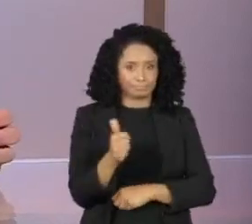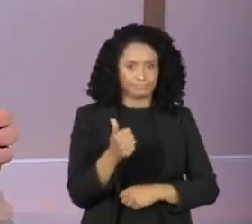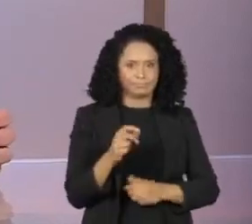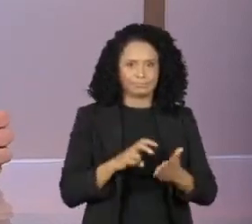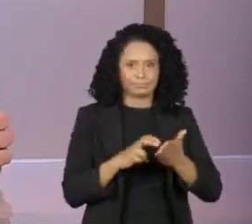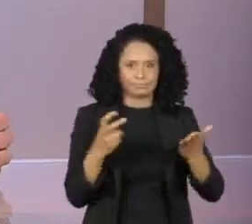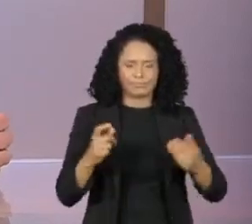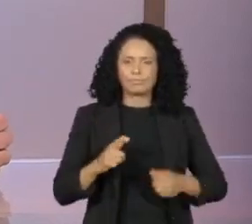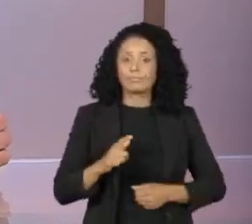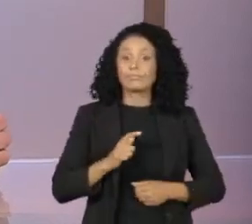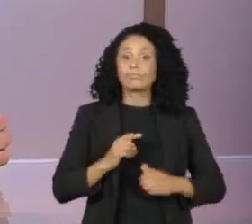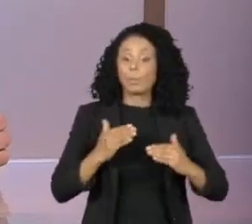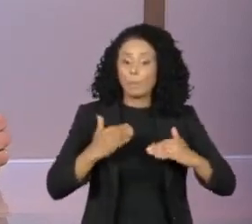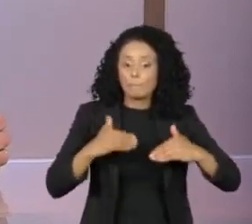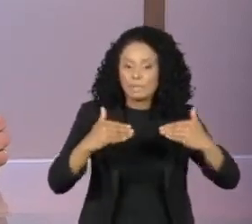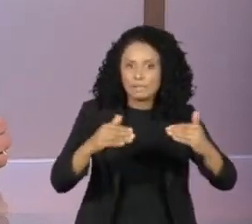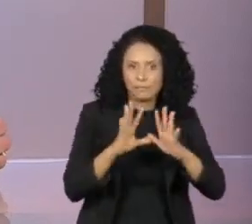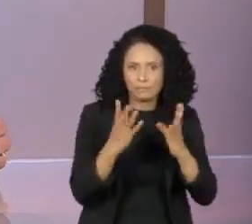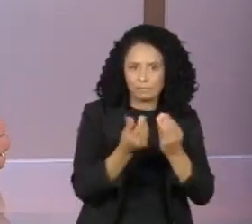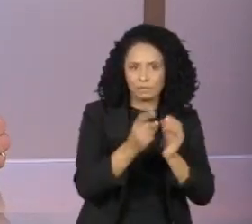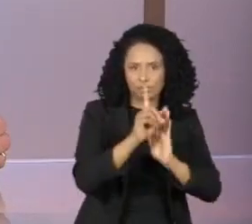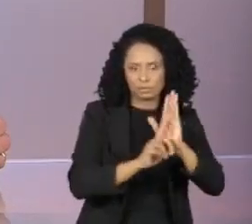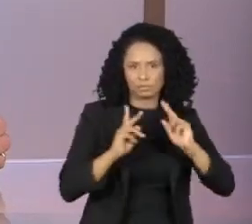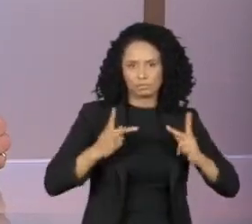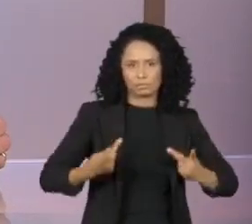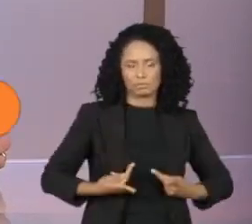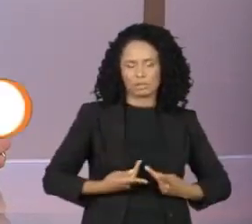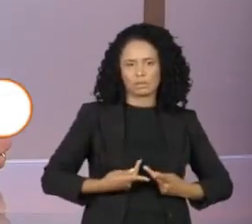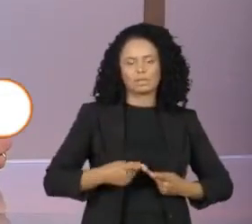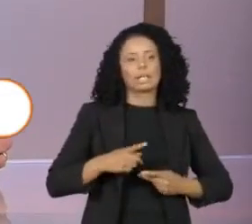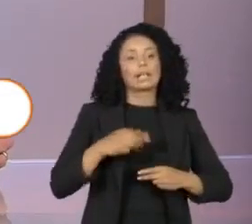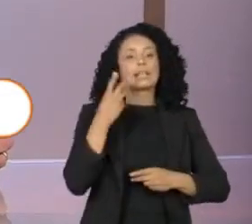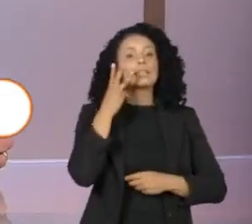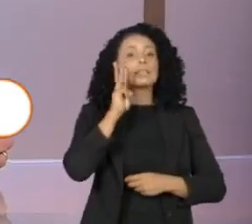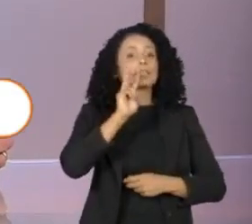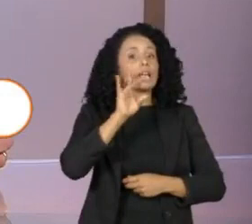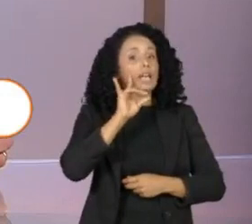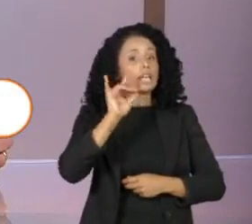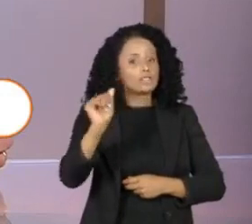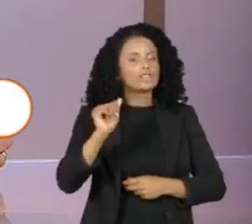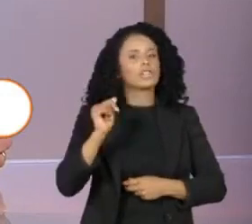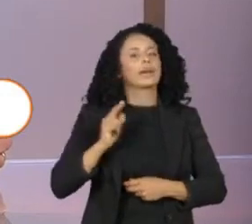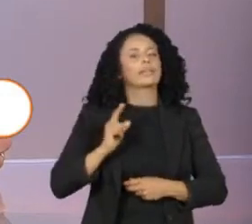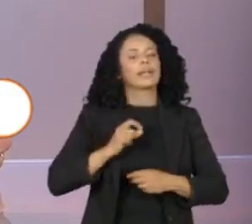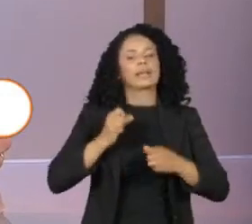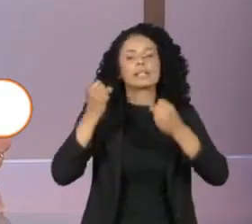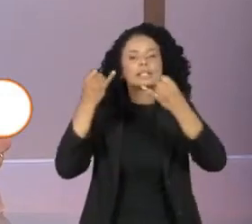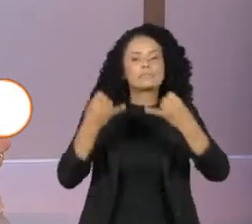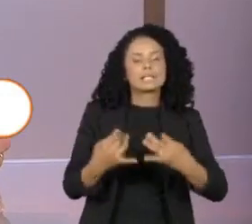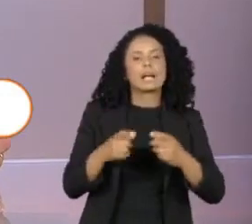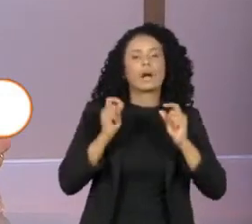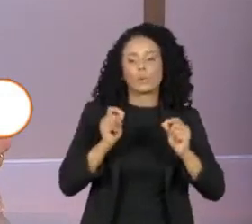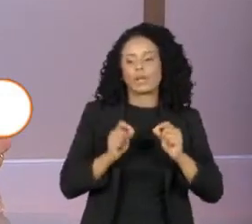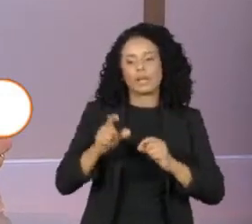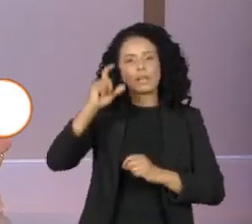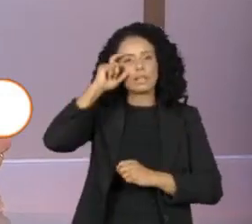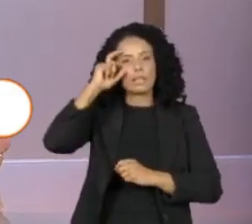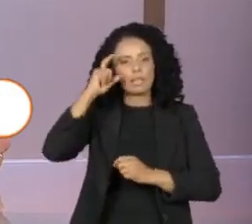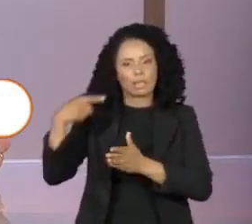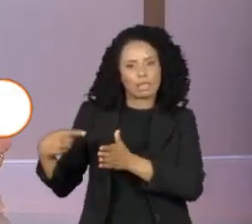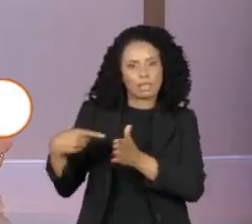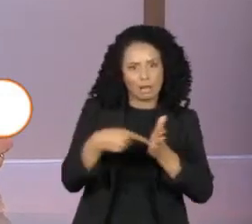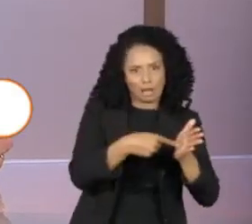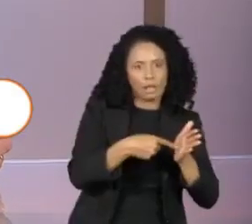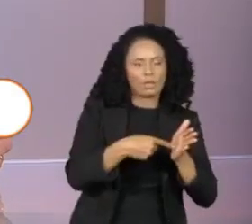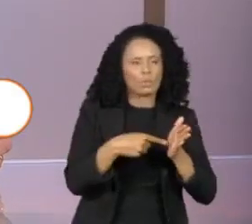O Ministério da Família e dos Direitos Humanos tem 3 dias para explicar as denúncias feitas pela senadora eleita Damaris Alves de possíveis